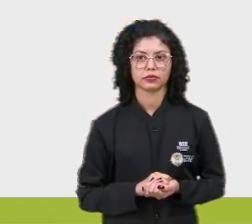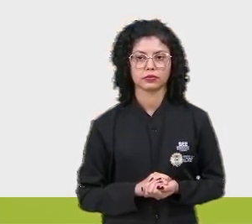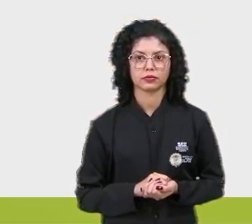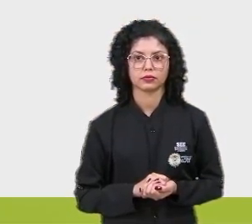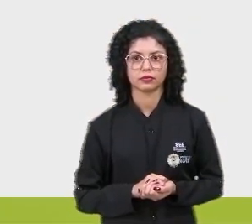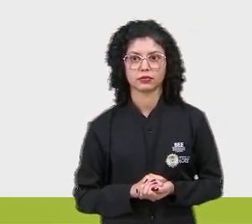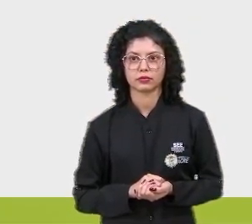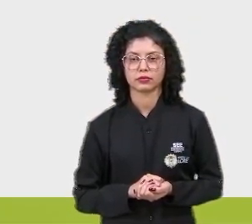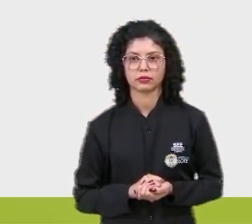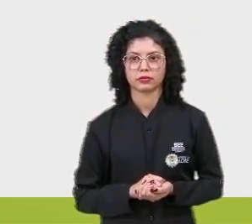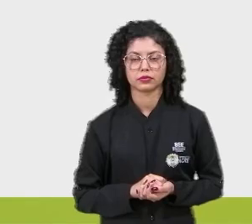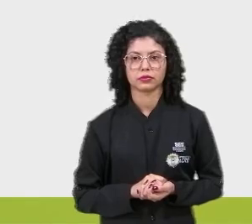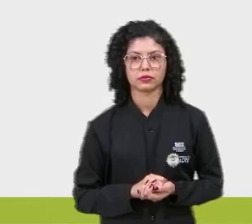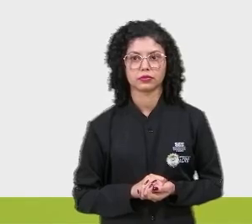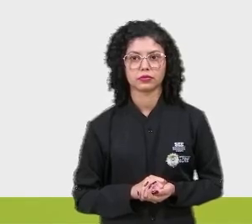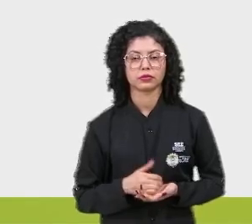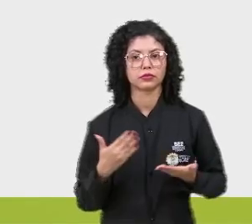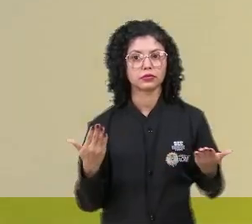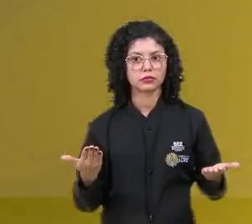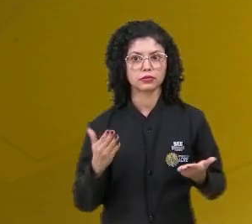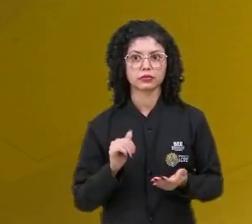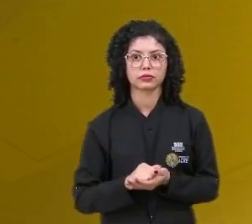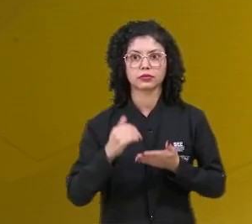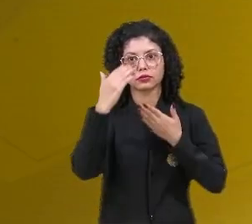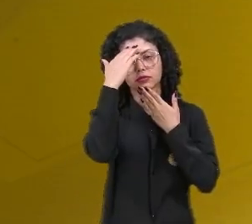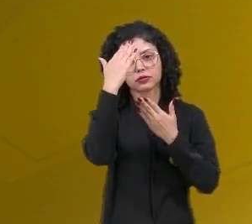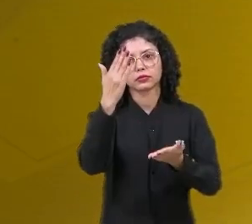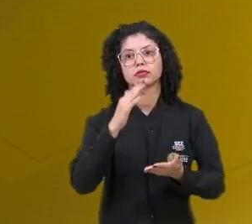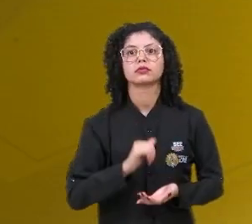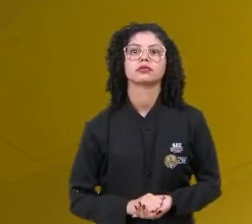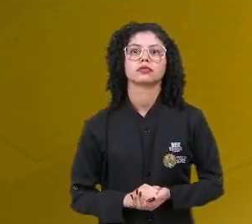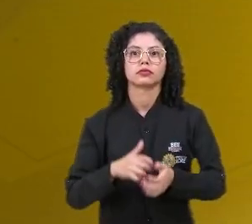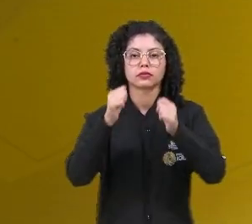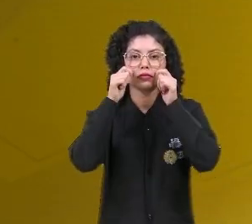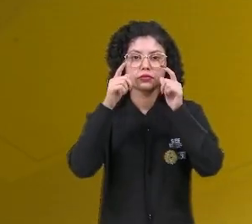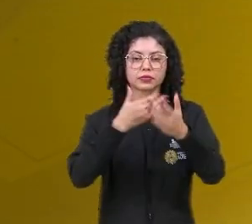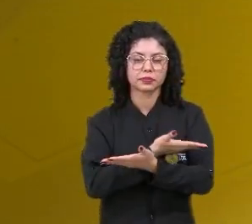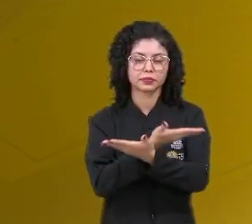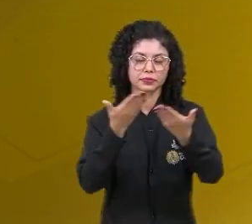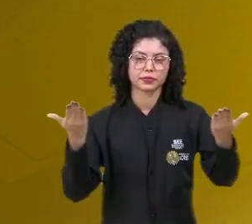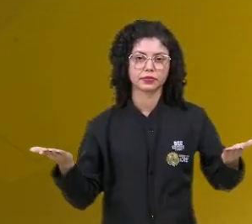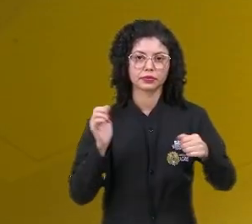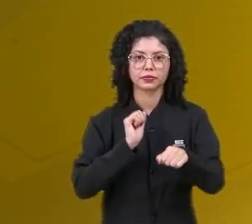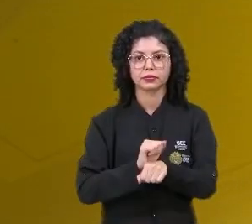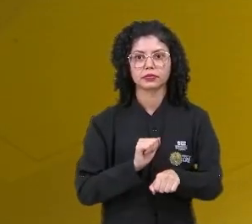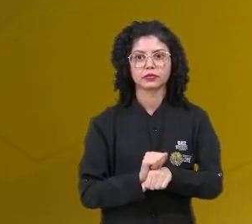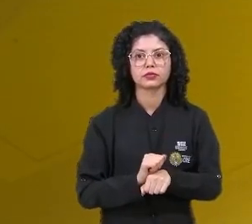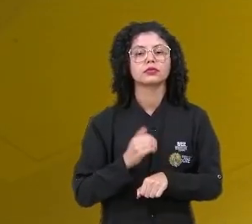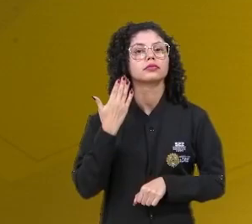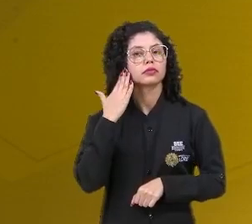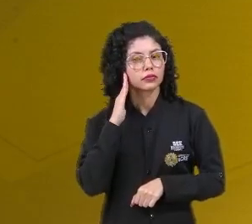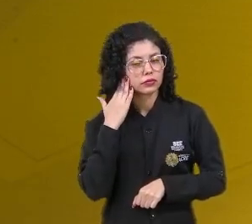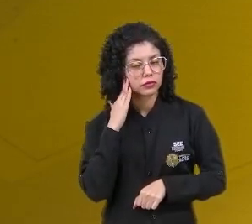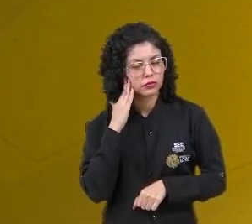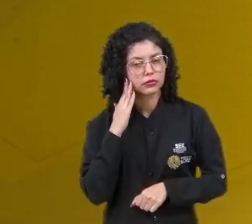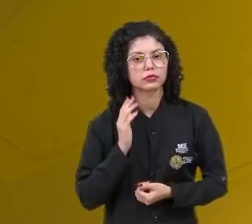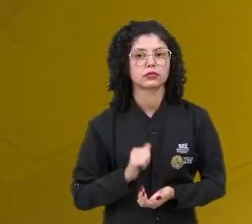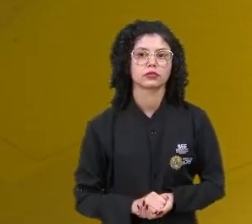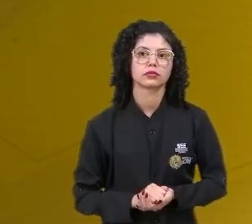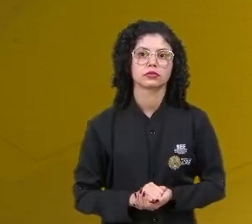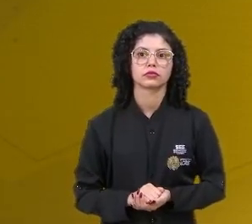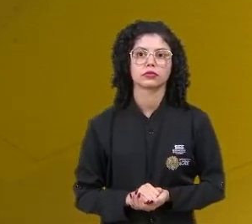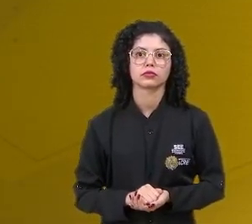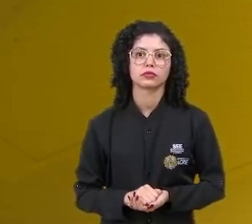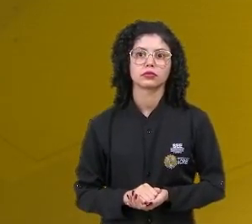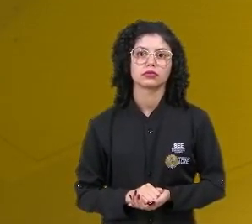Pode passar, por favor. E eu queria muito agradecer a atenção de todos vocês. Espero muito que vocês tenham compreendido,